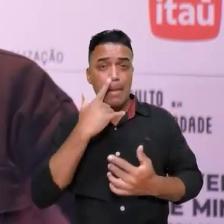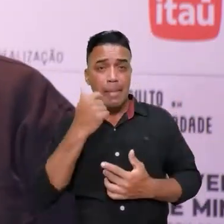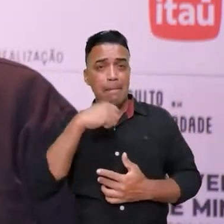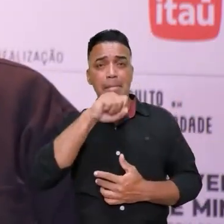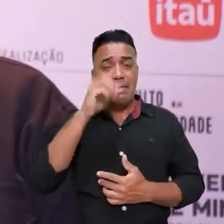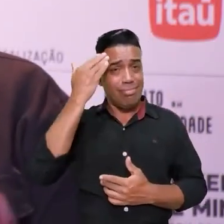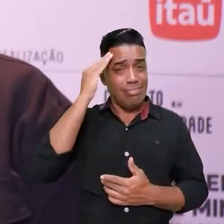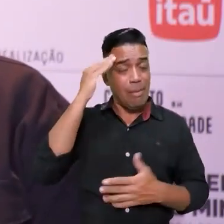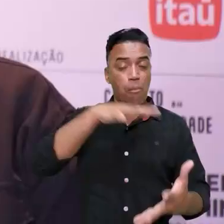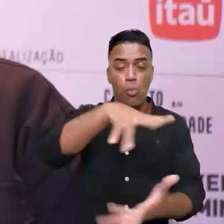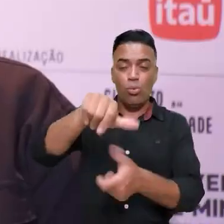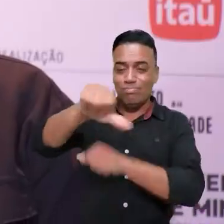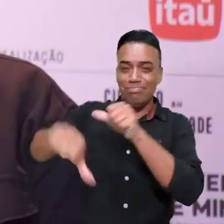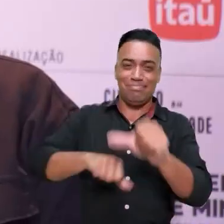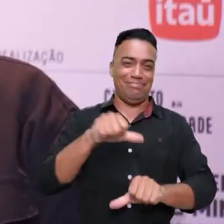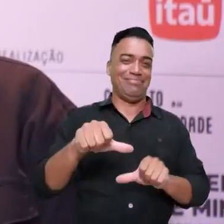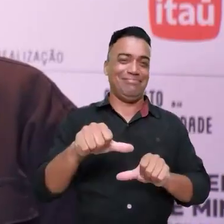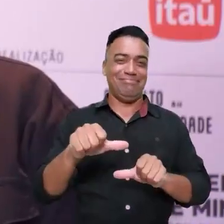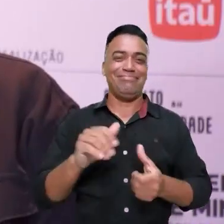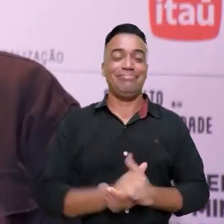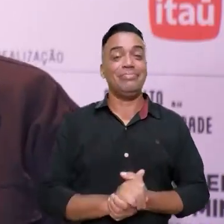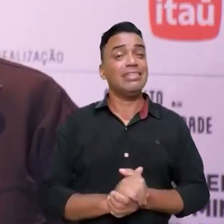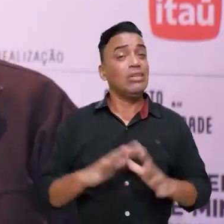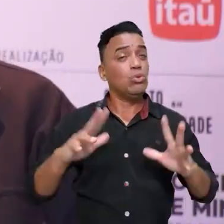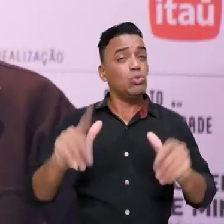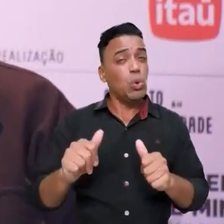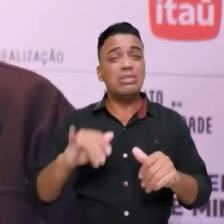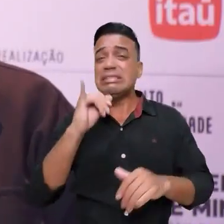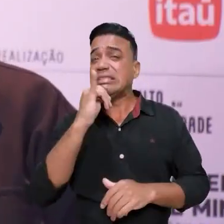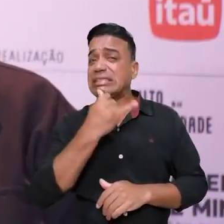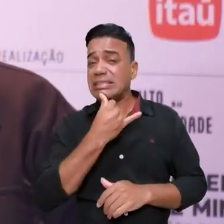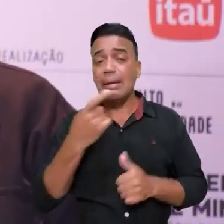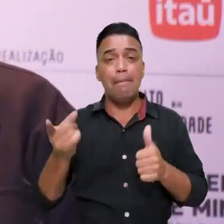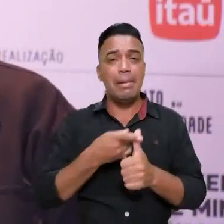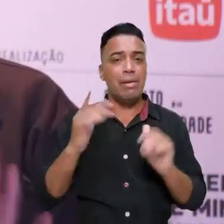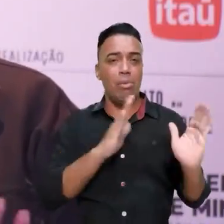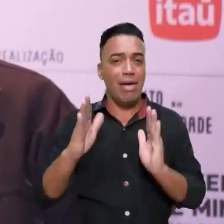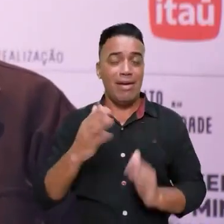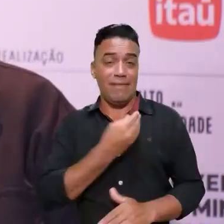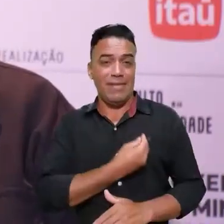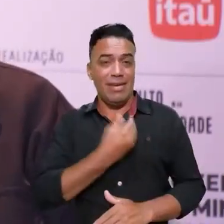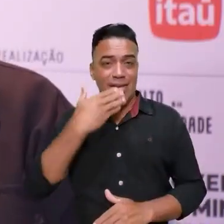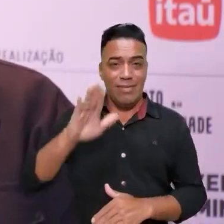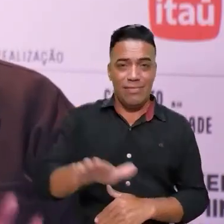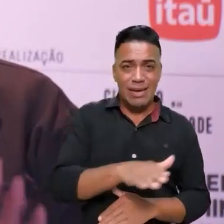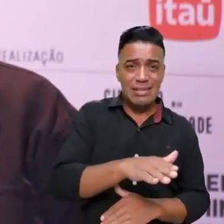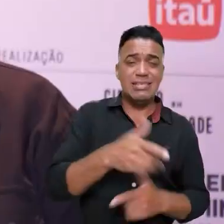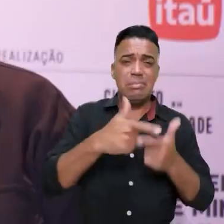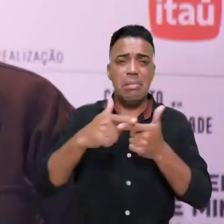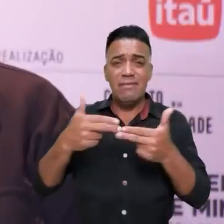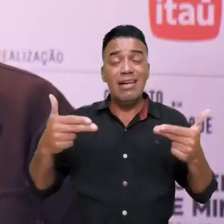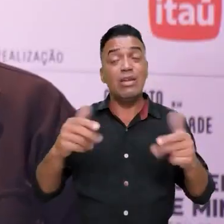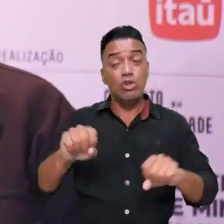mundo muda muito. E com todas as infelicidades da primeira infância, com todas as questões,